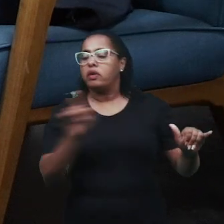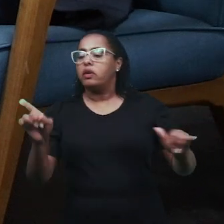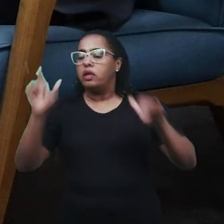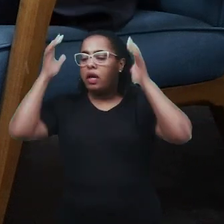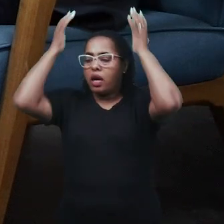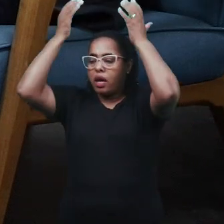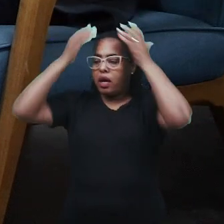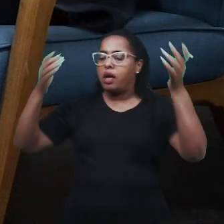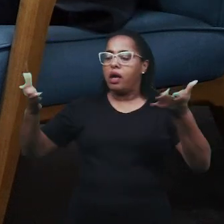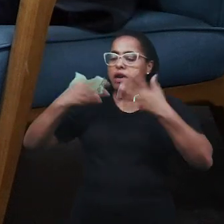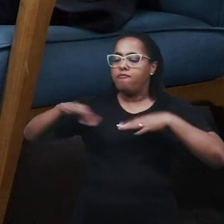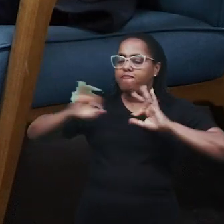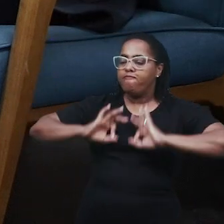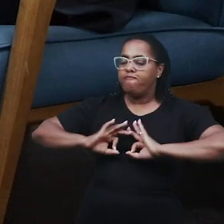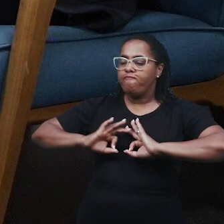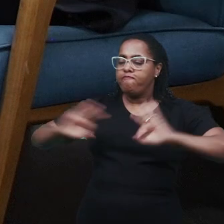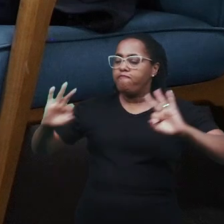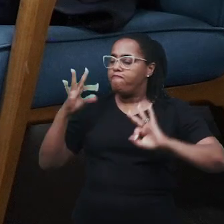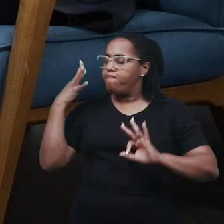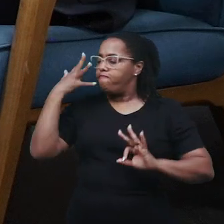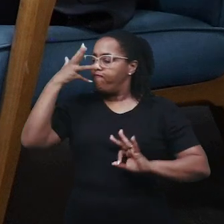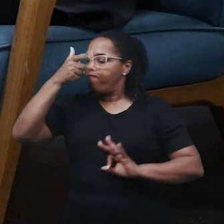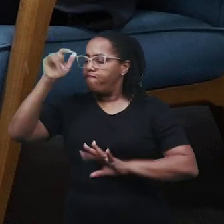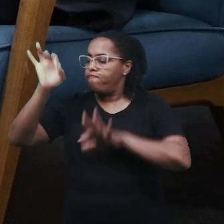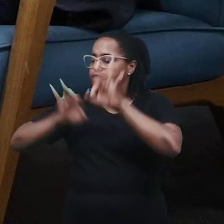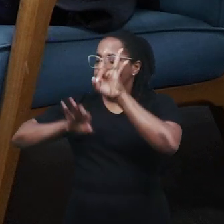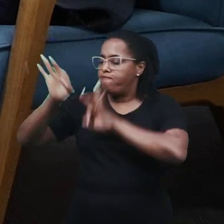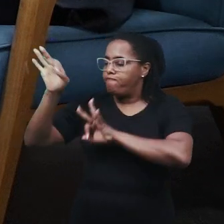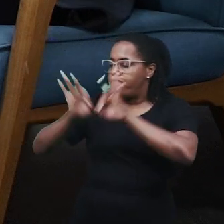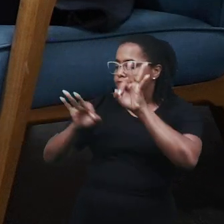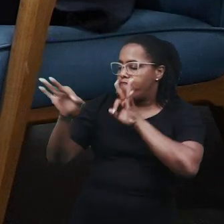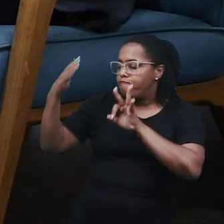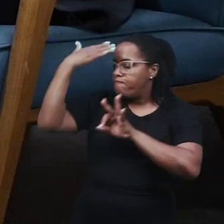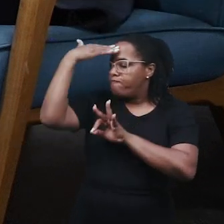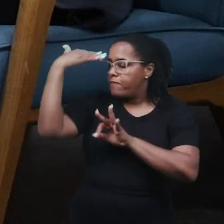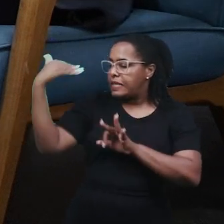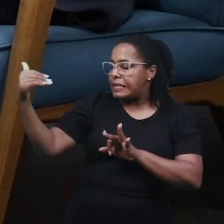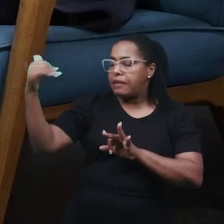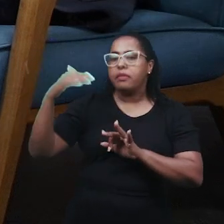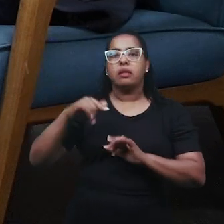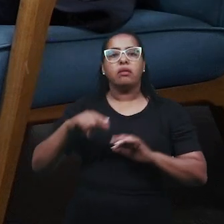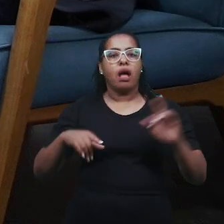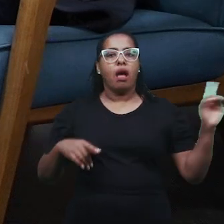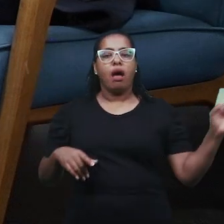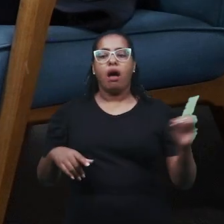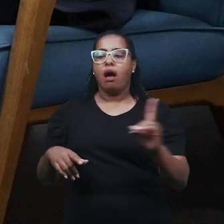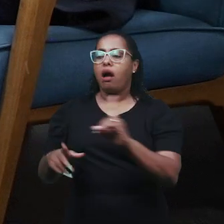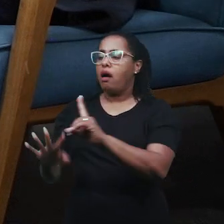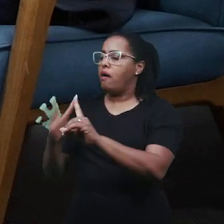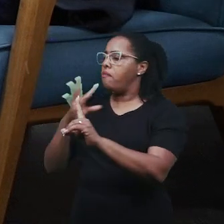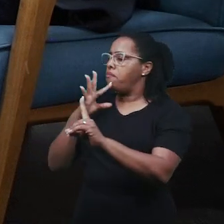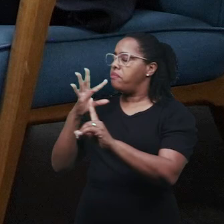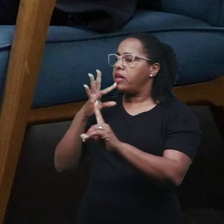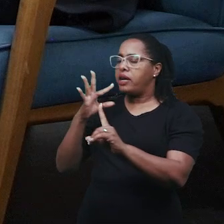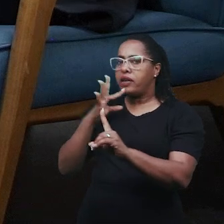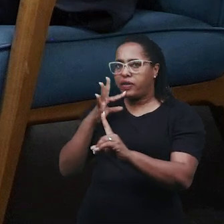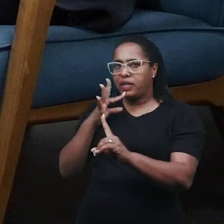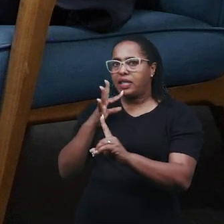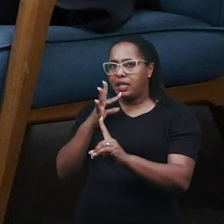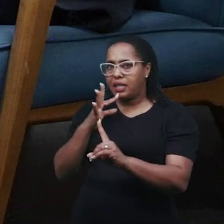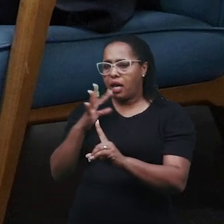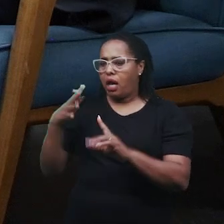reino extremamente belo, organizado, havia muita sabedoria, e ela veio para conhecer, e ela disse assim, o que me